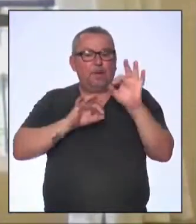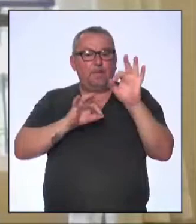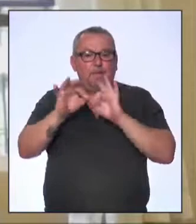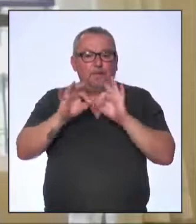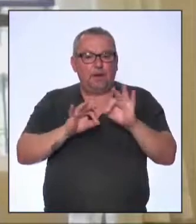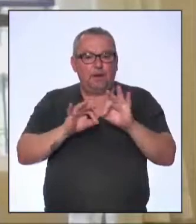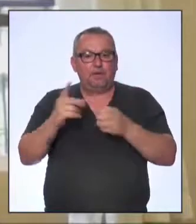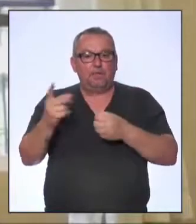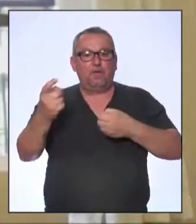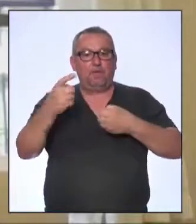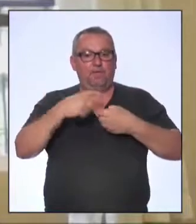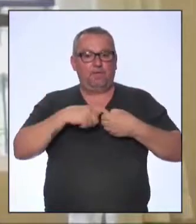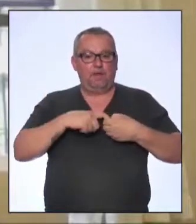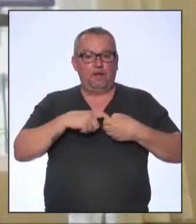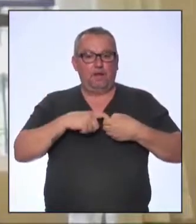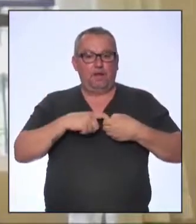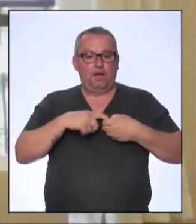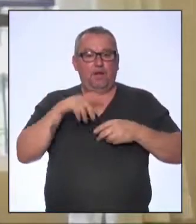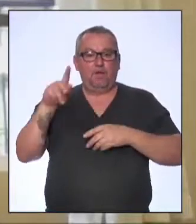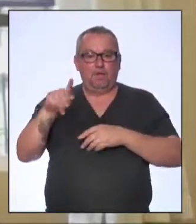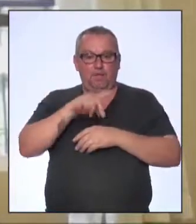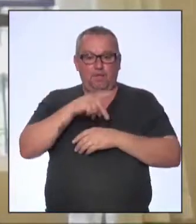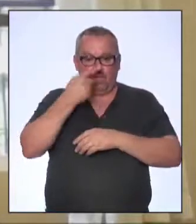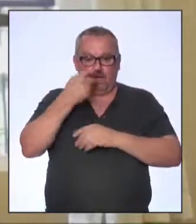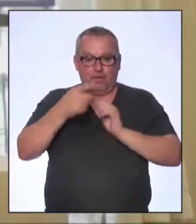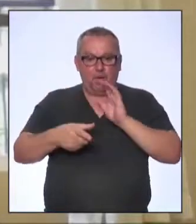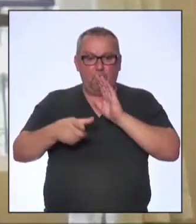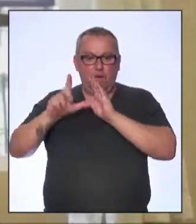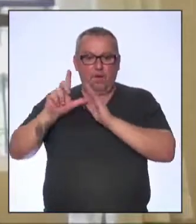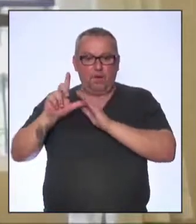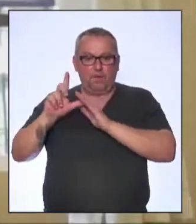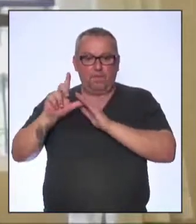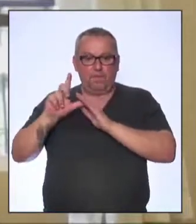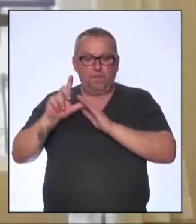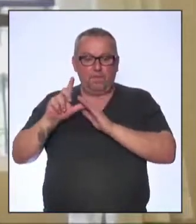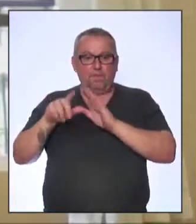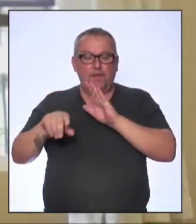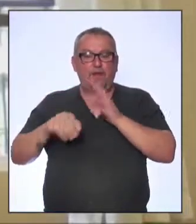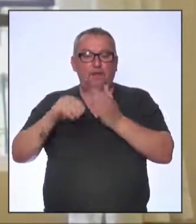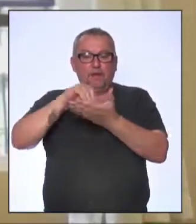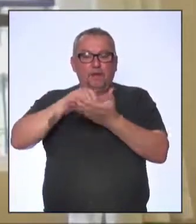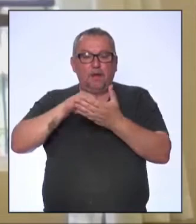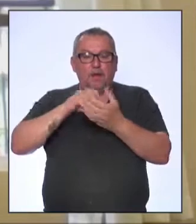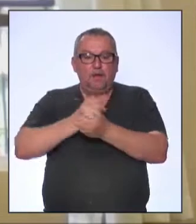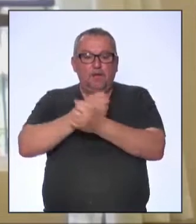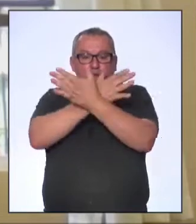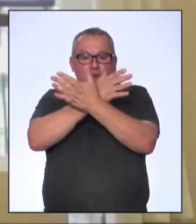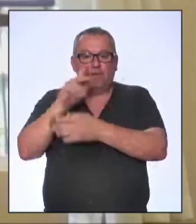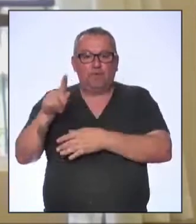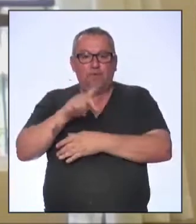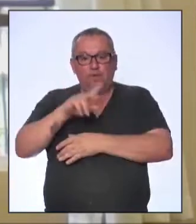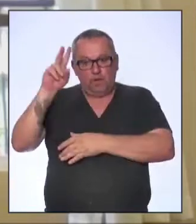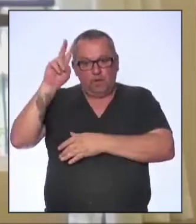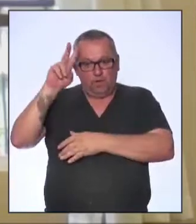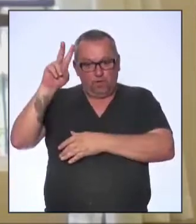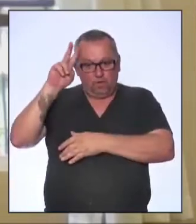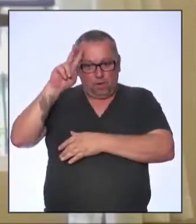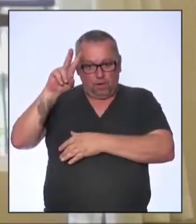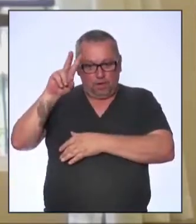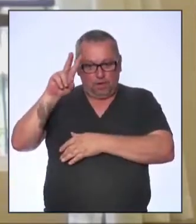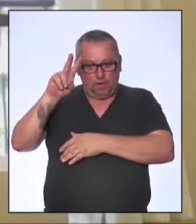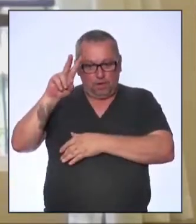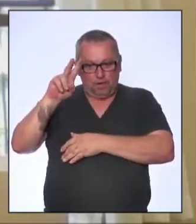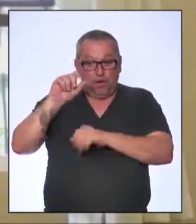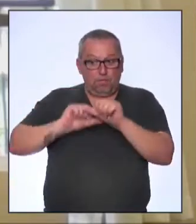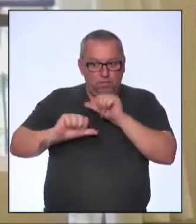retorno. Como o professor falou ontem, lá no Centro de Mídias, um professor de História, mudar é